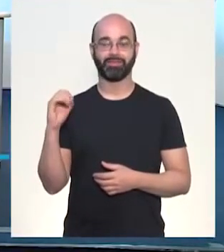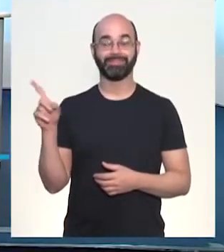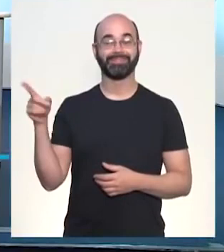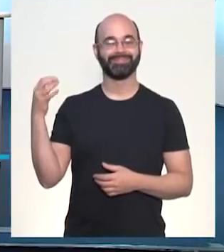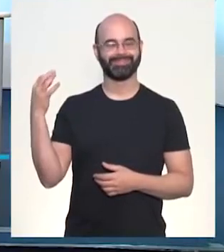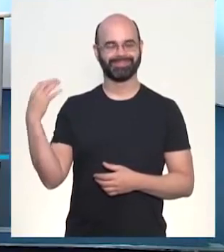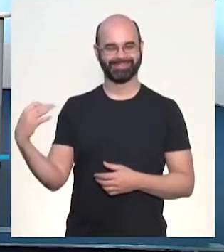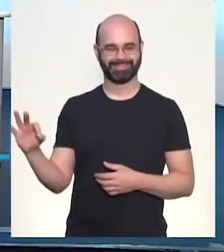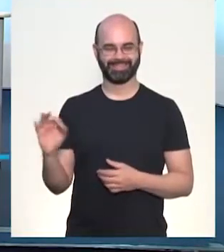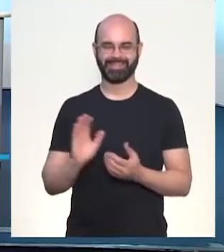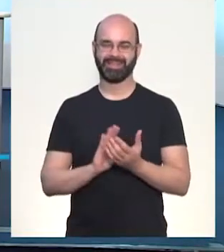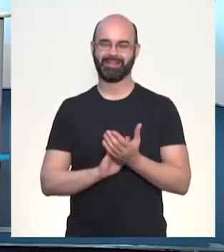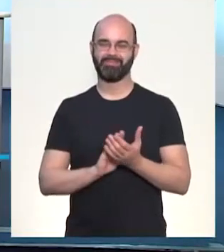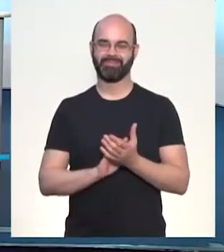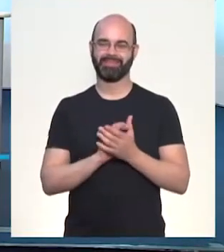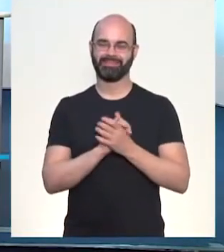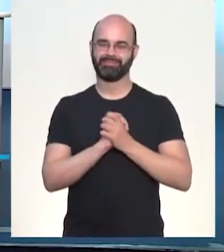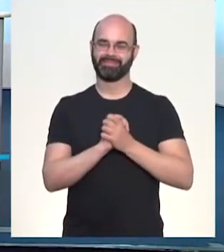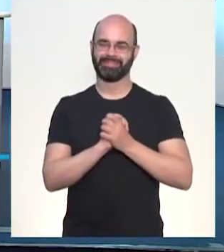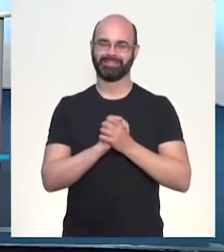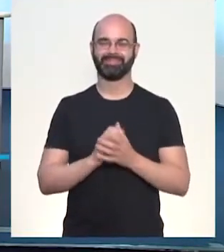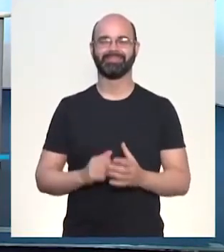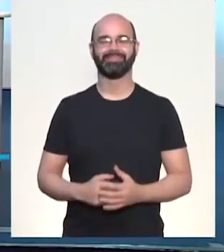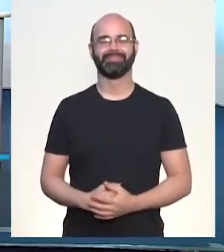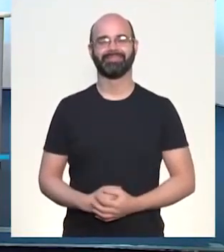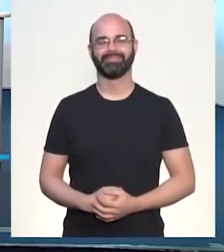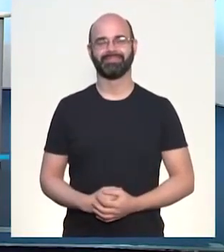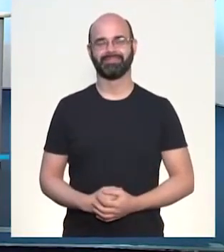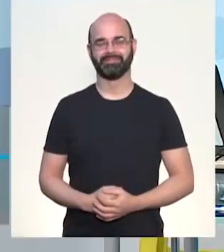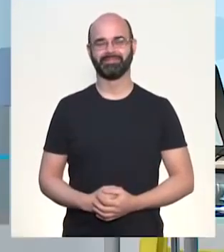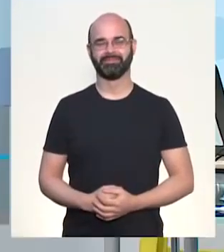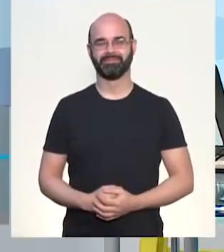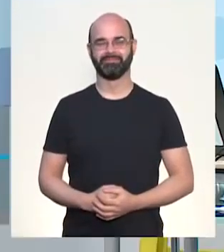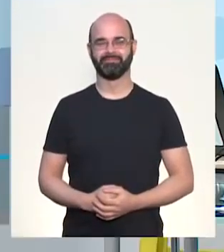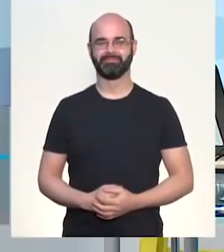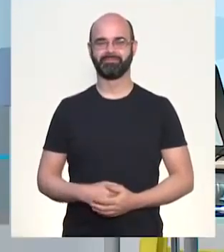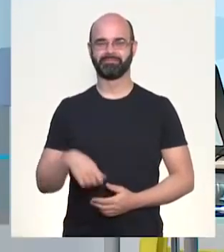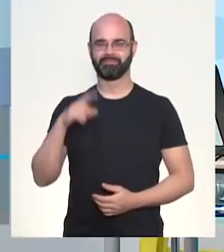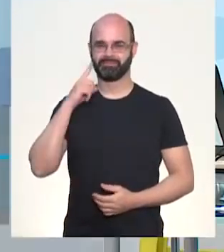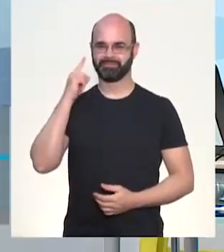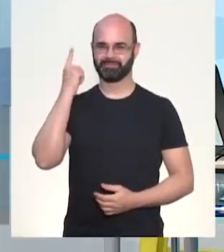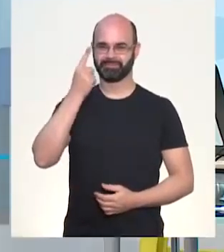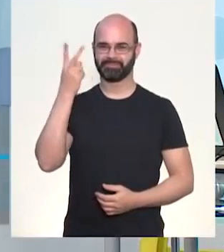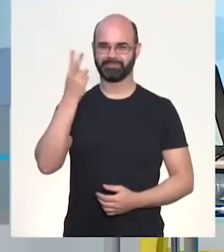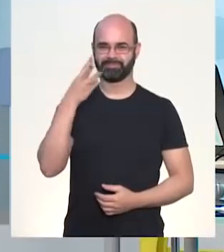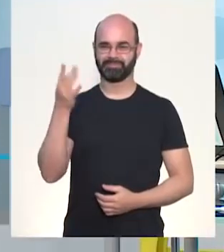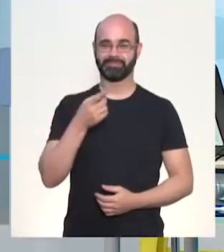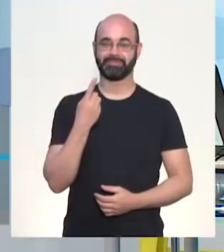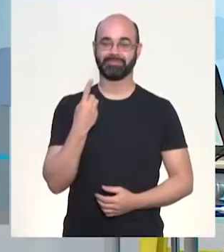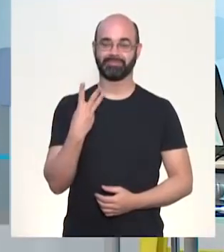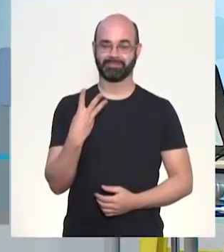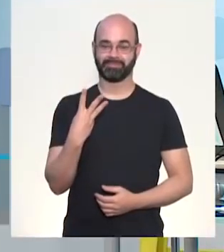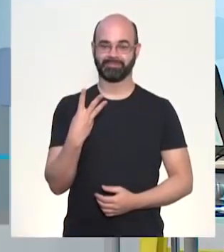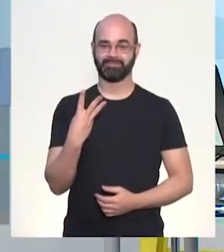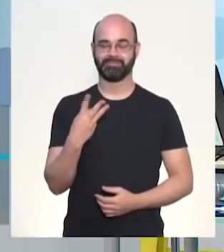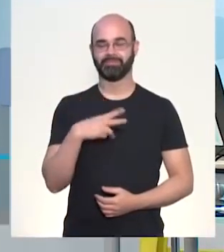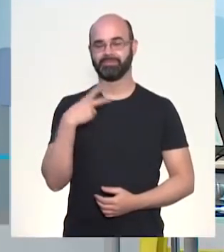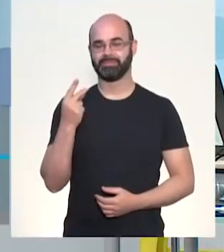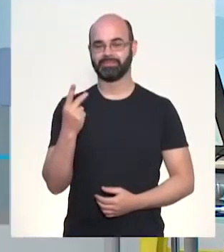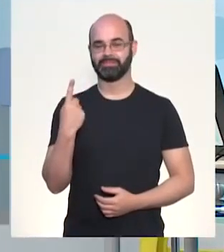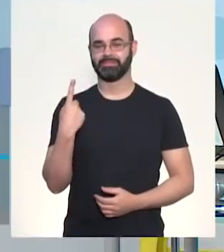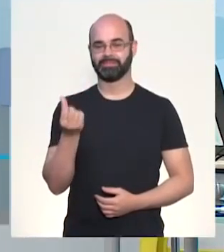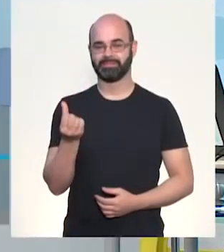sim. Olha lá, construímos aqui, ó, contamos os quadradinhos. No caso aqui, ó, 13 para a primeira figura, 16